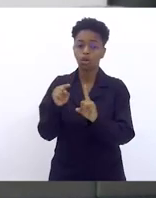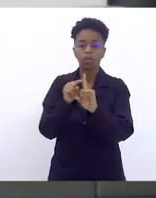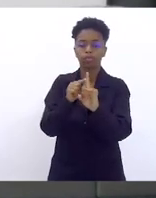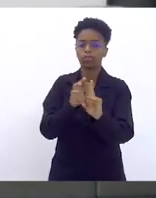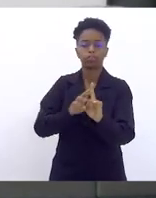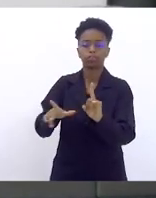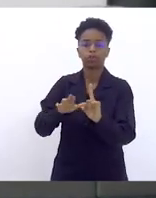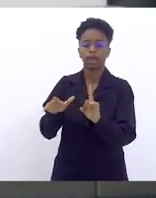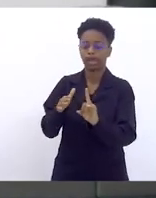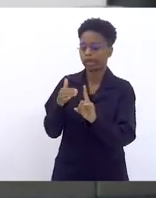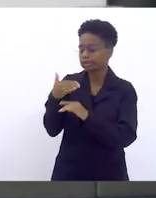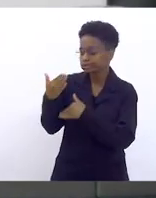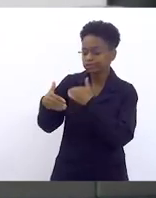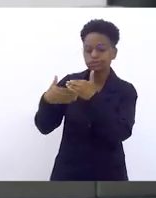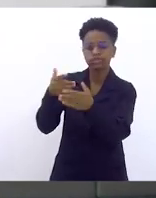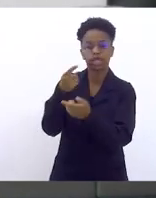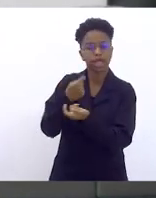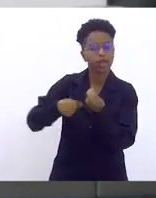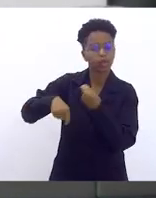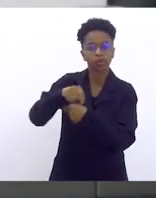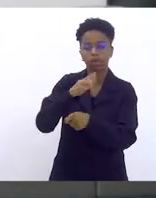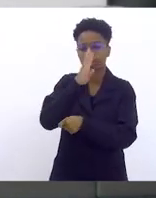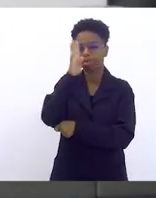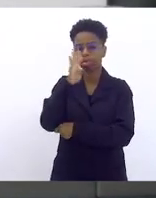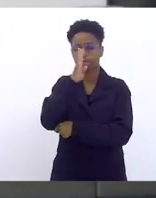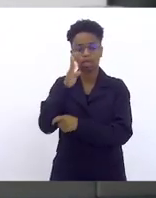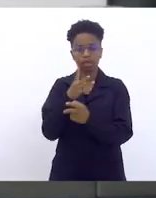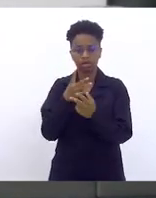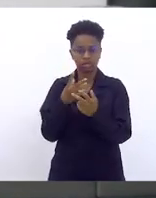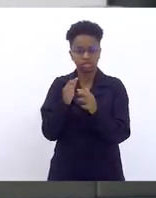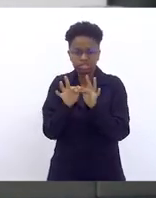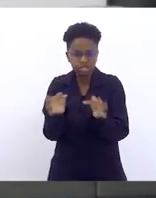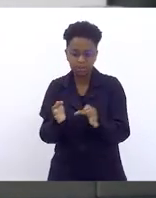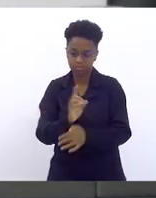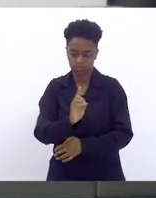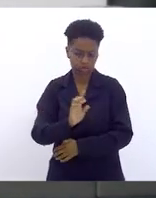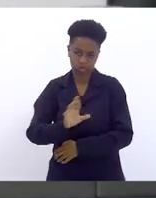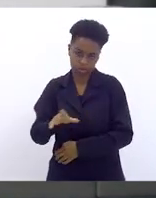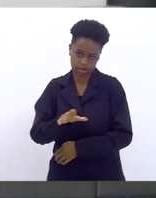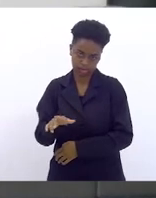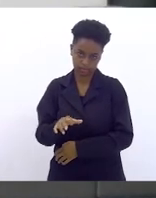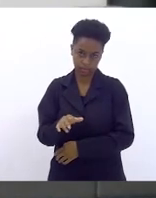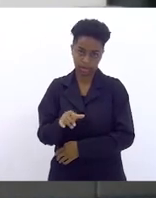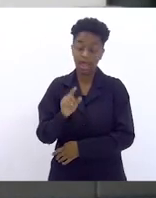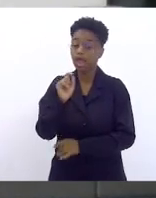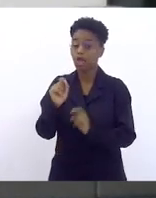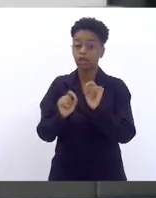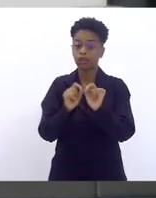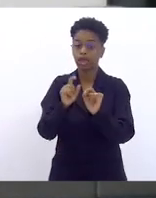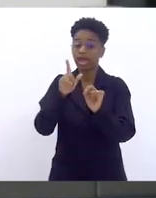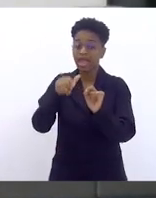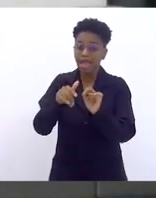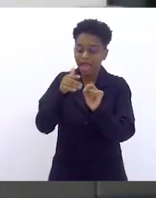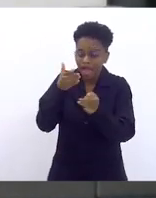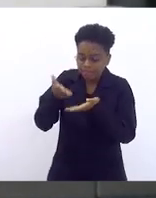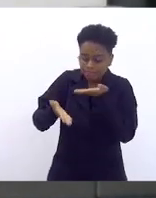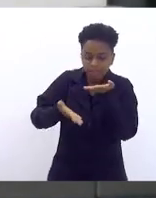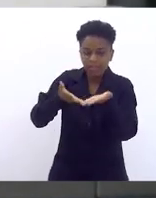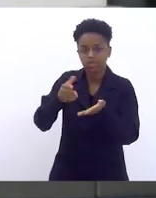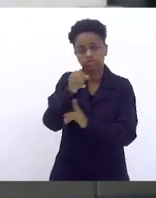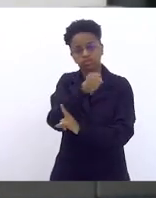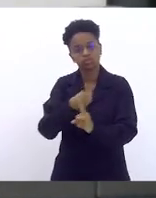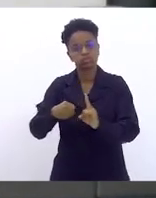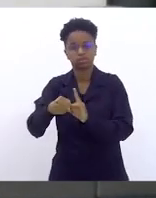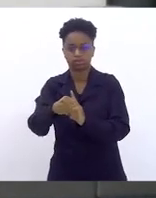é fazer desenvolvimento econômico simplesmente como nós falamos aqui inicialmente é a a sociedade